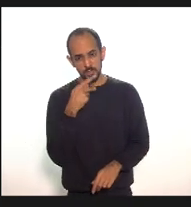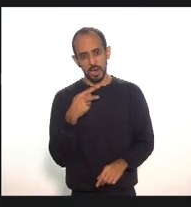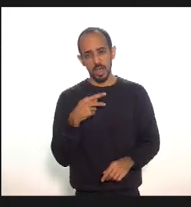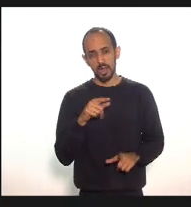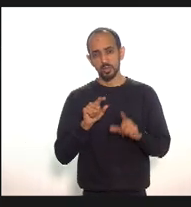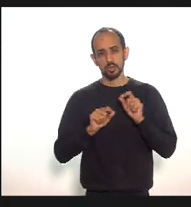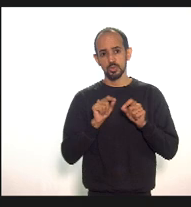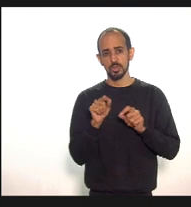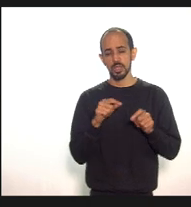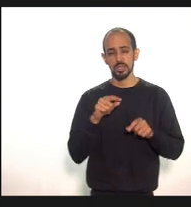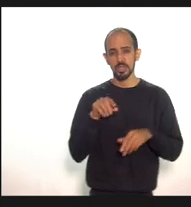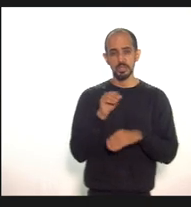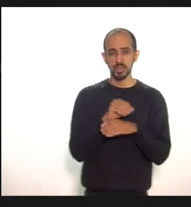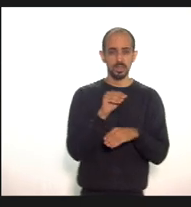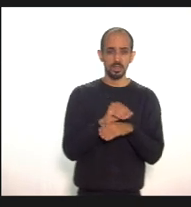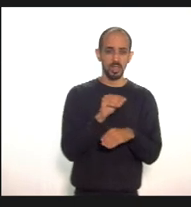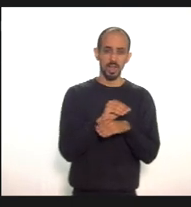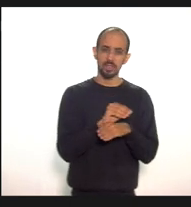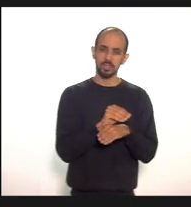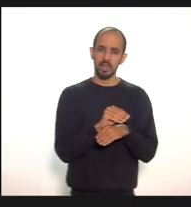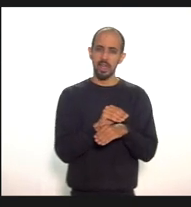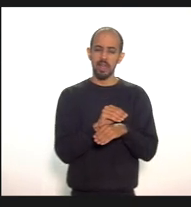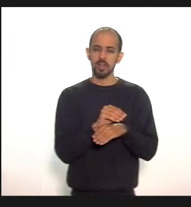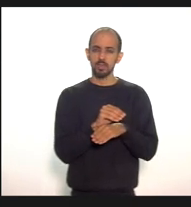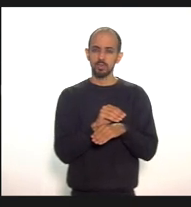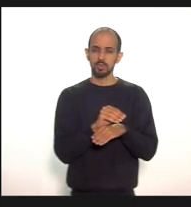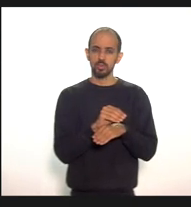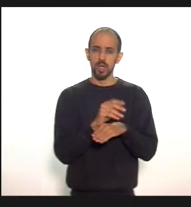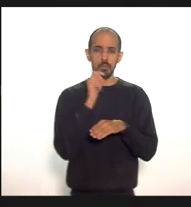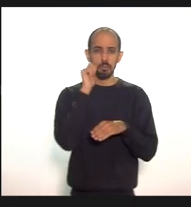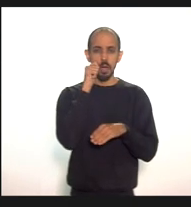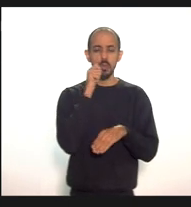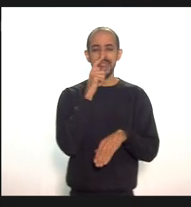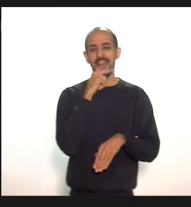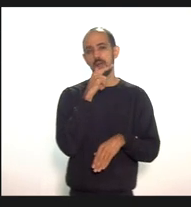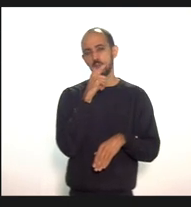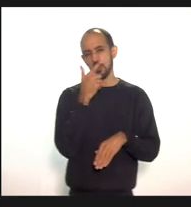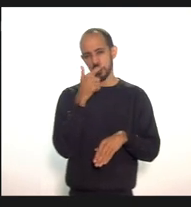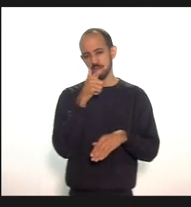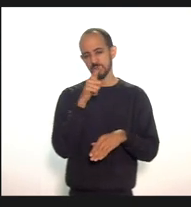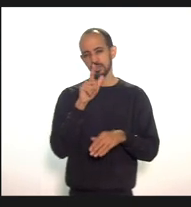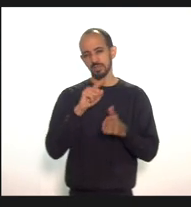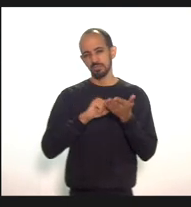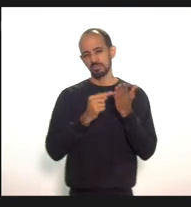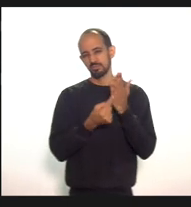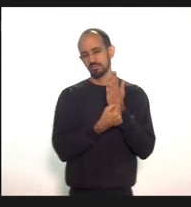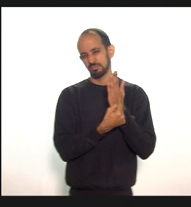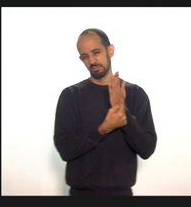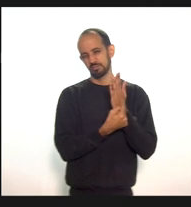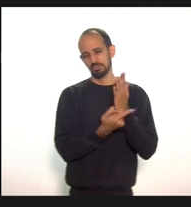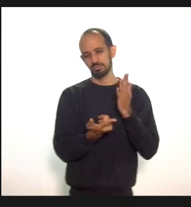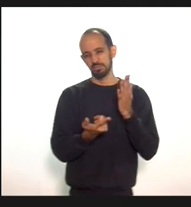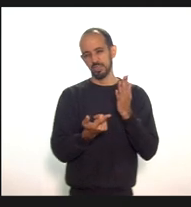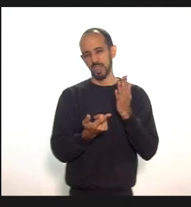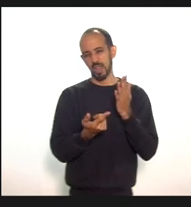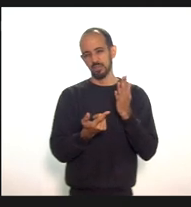está sendo tratado a pão e água talvez nem pão e água como se diz o jargão é